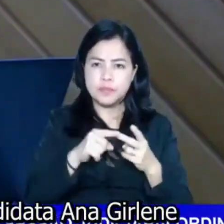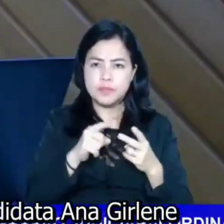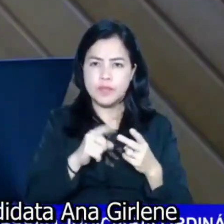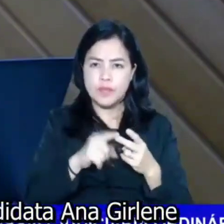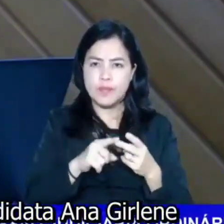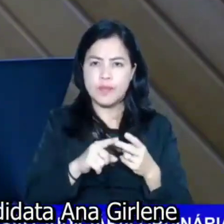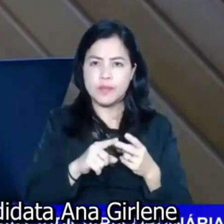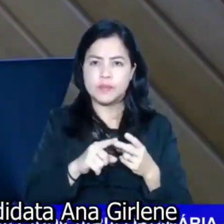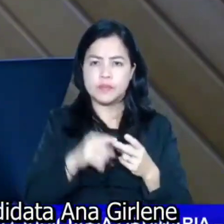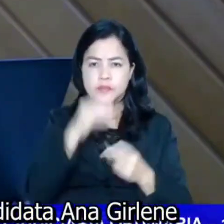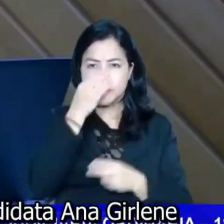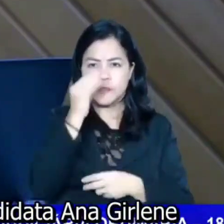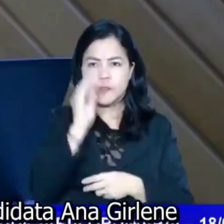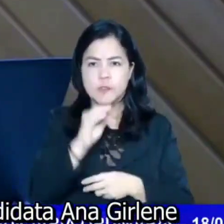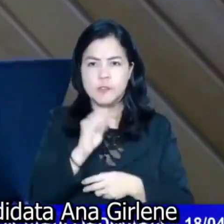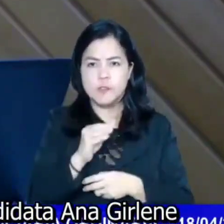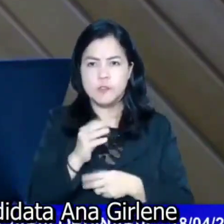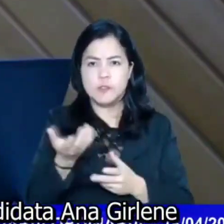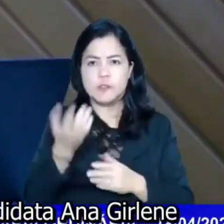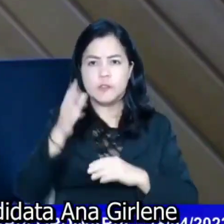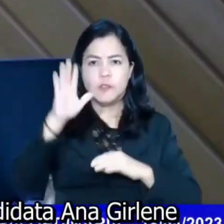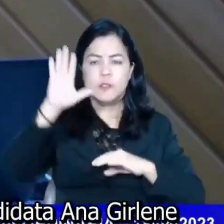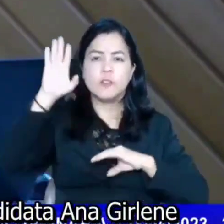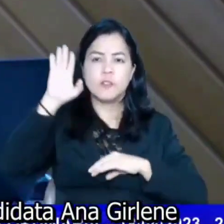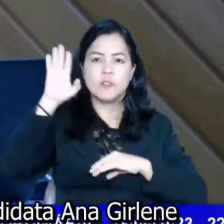ignorado é o fato da